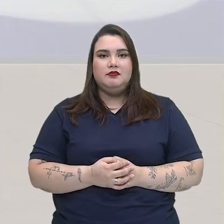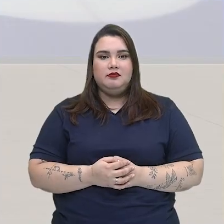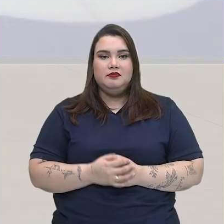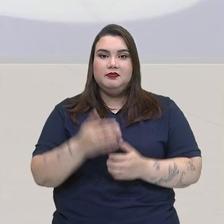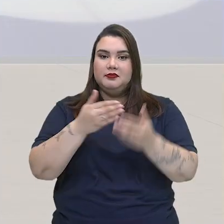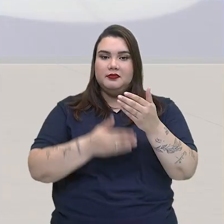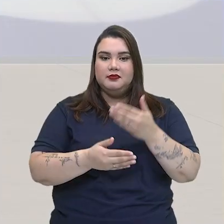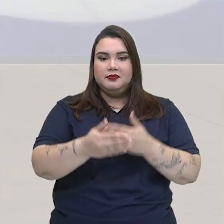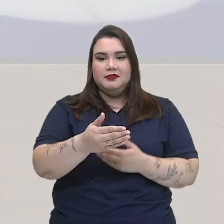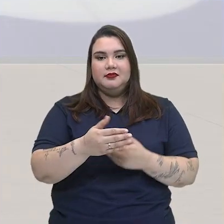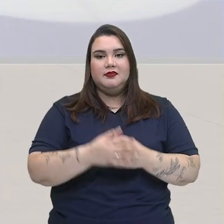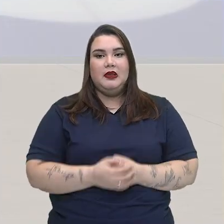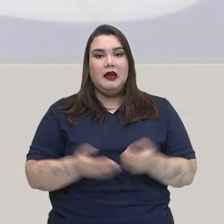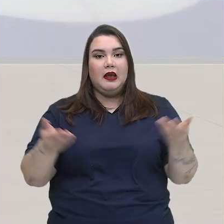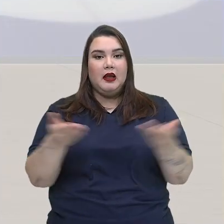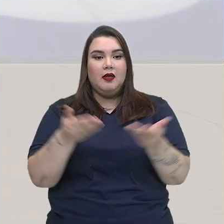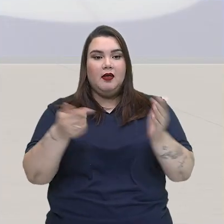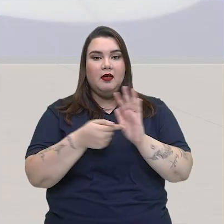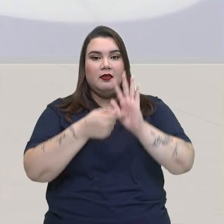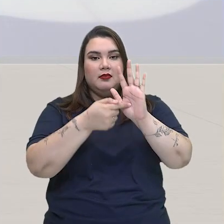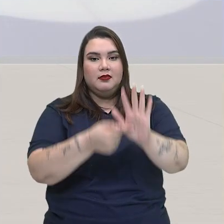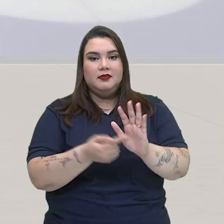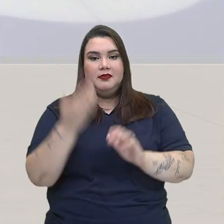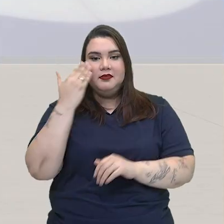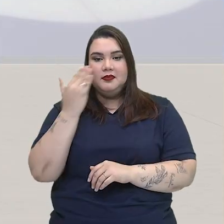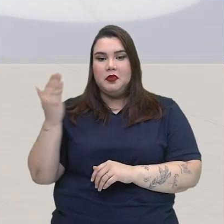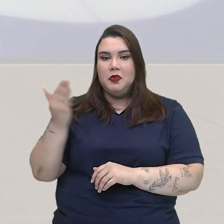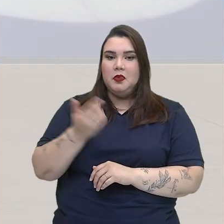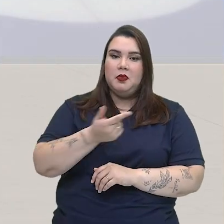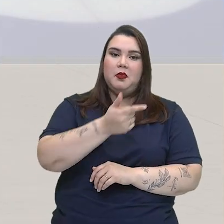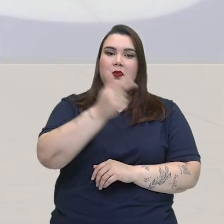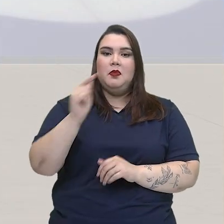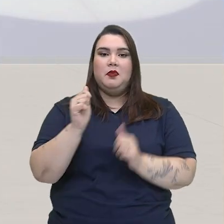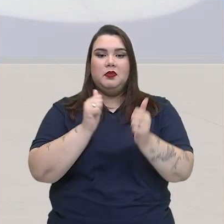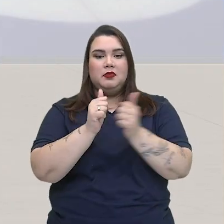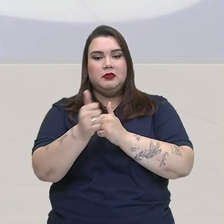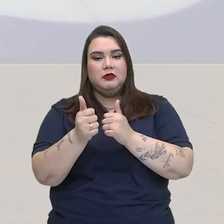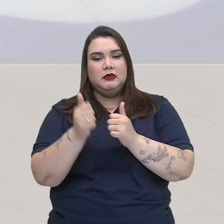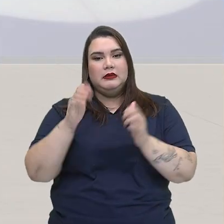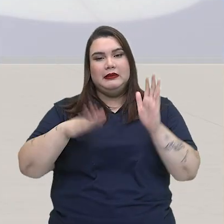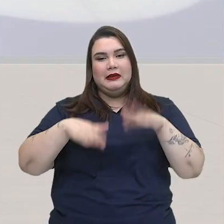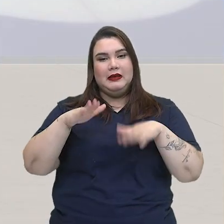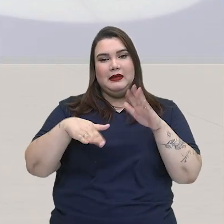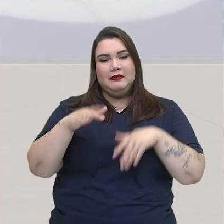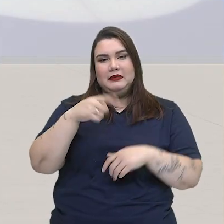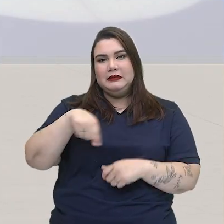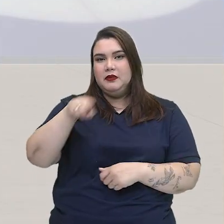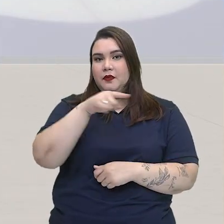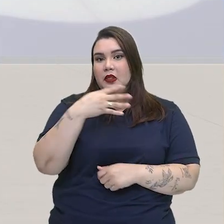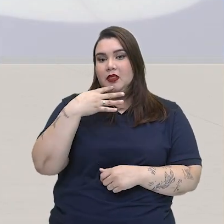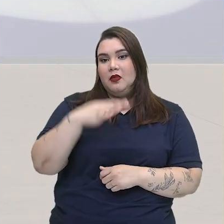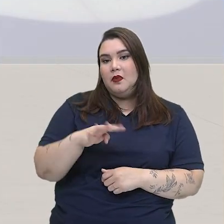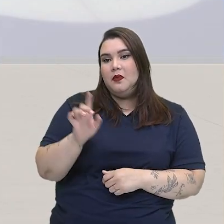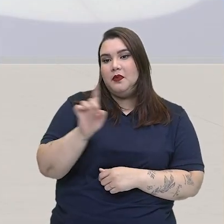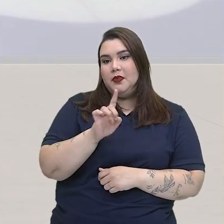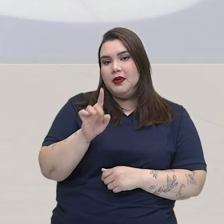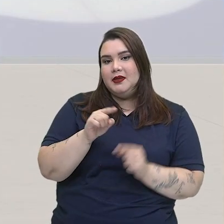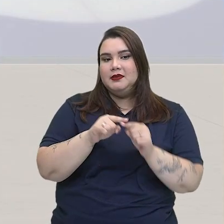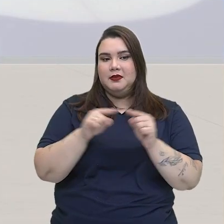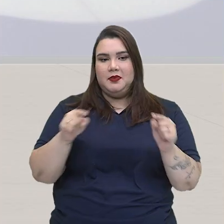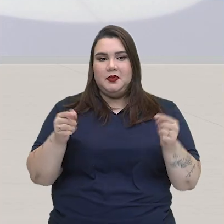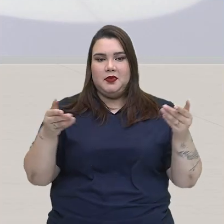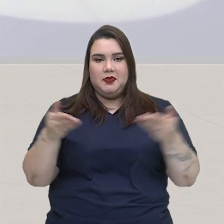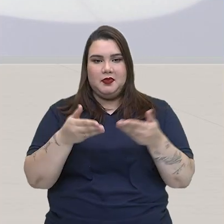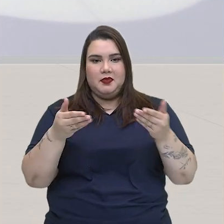para vocês um outro esporte. Talvez esse aqui vocês não conheçam, mas vocês vão conhecer agora. Peço para que